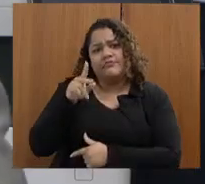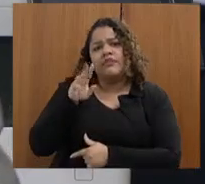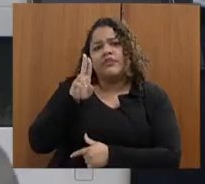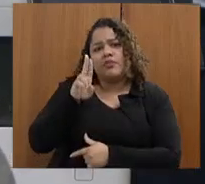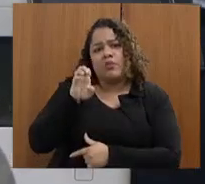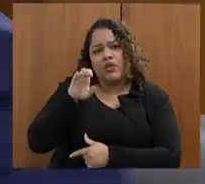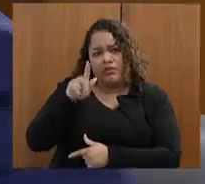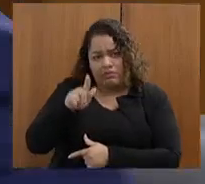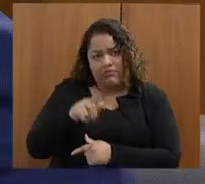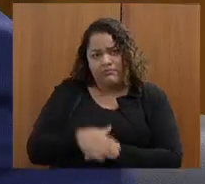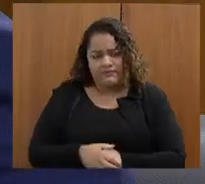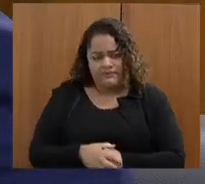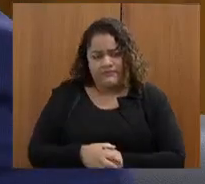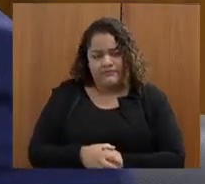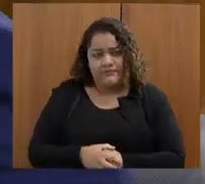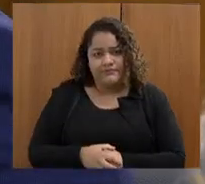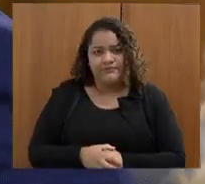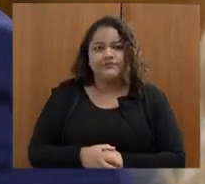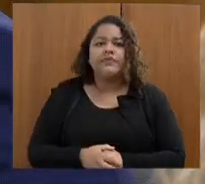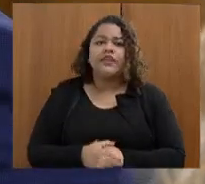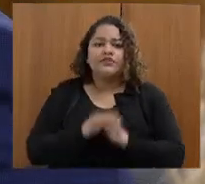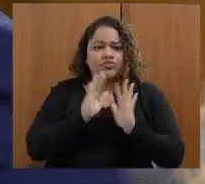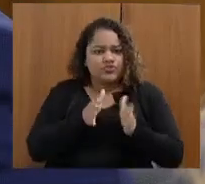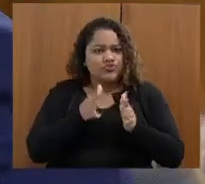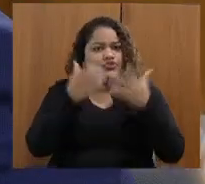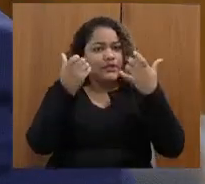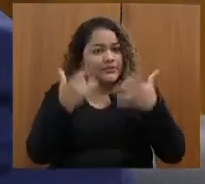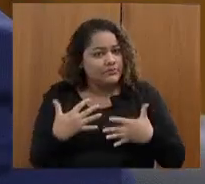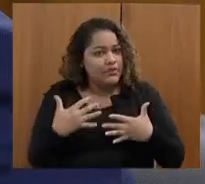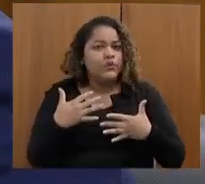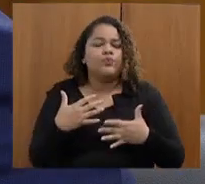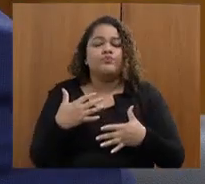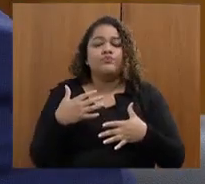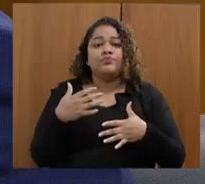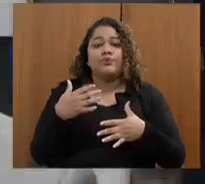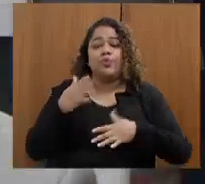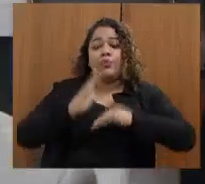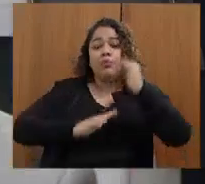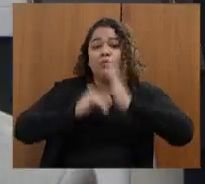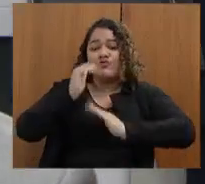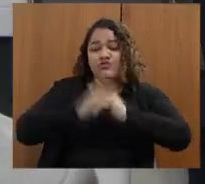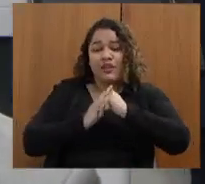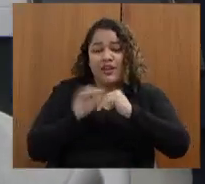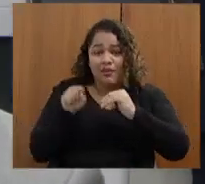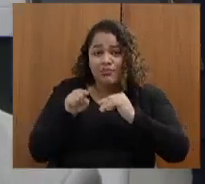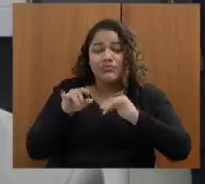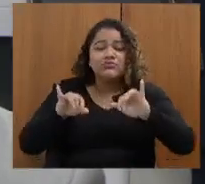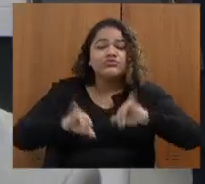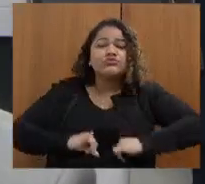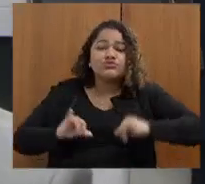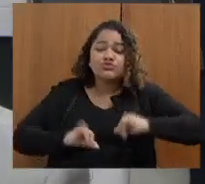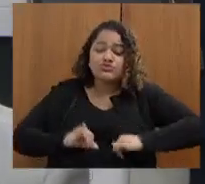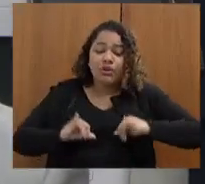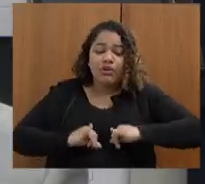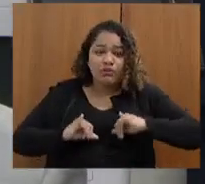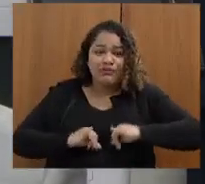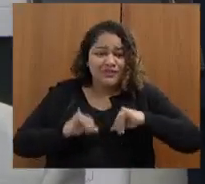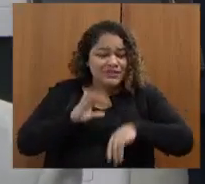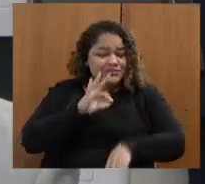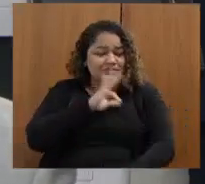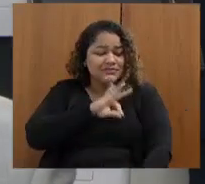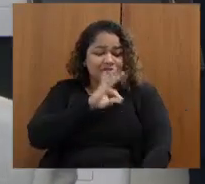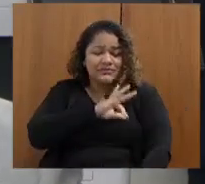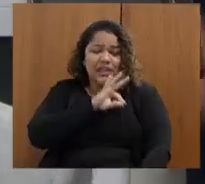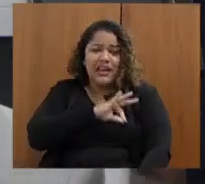falamos aqui da questão dos profissionais que sofrem com a má remuneração que isso é evidente